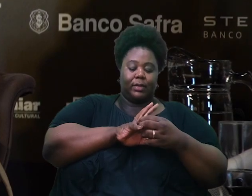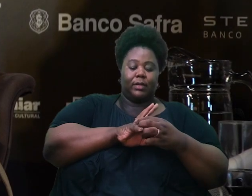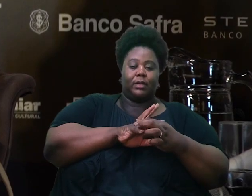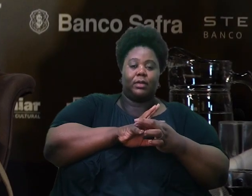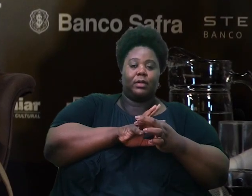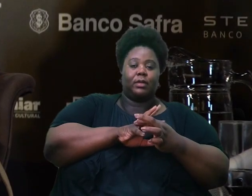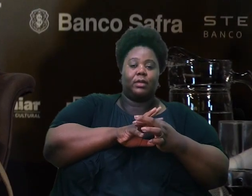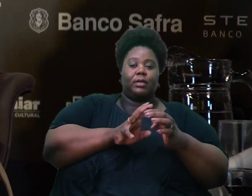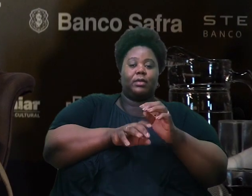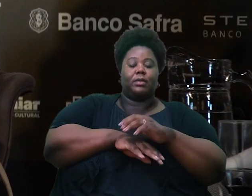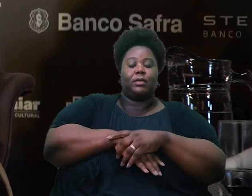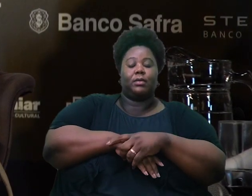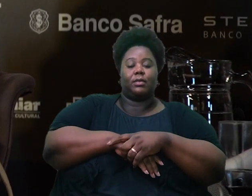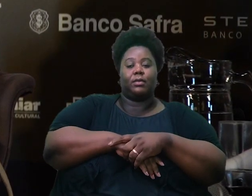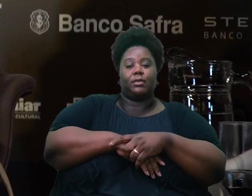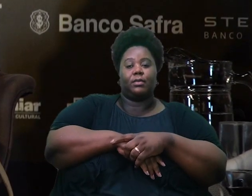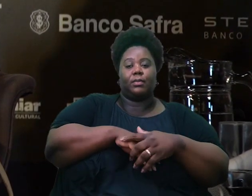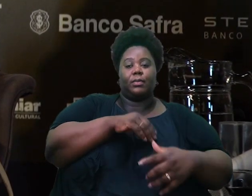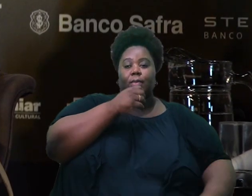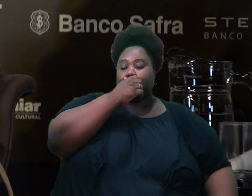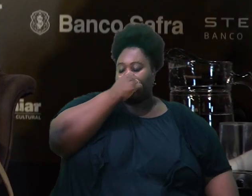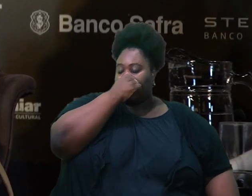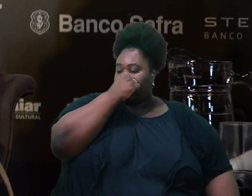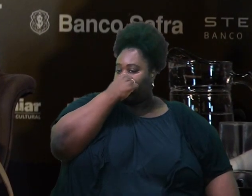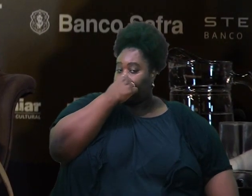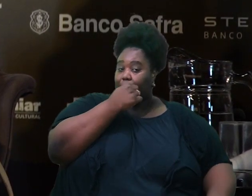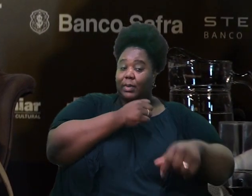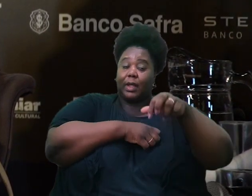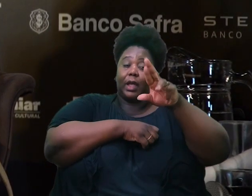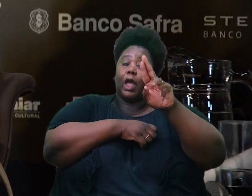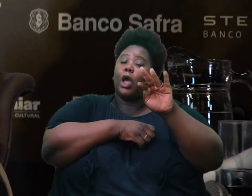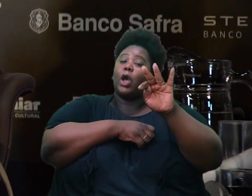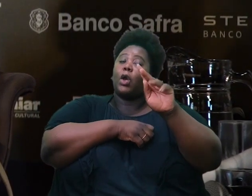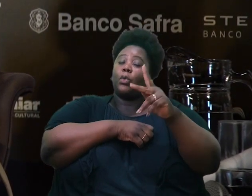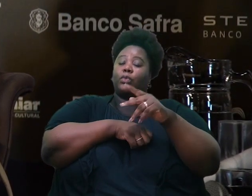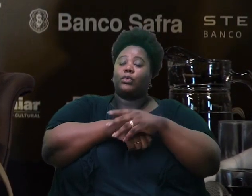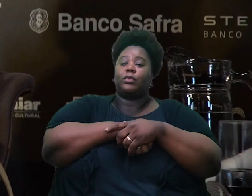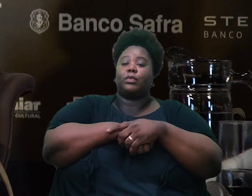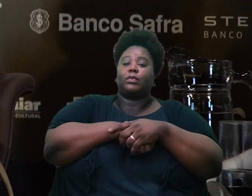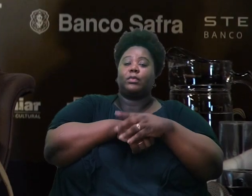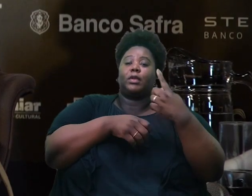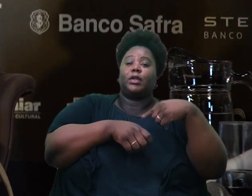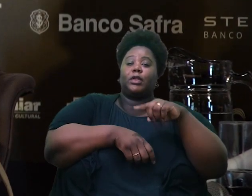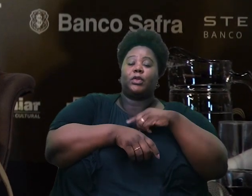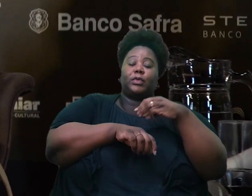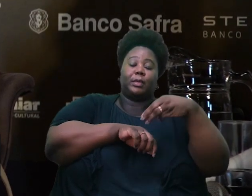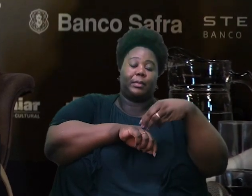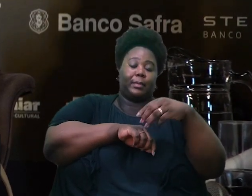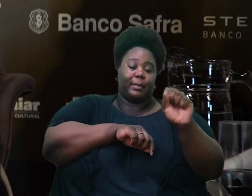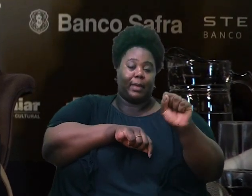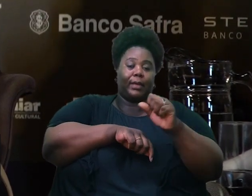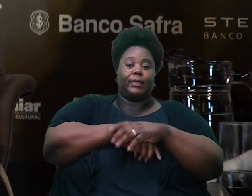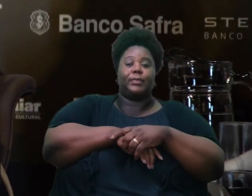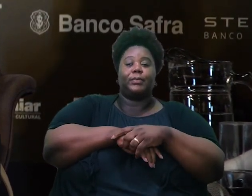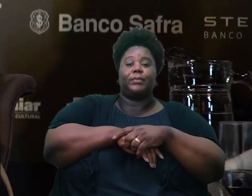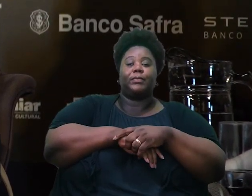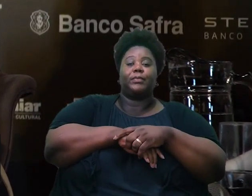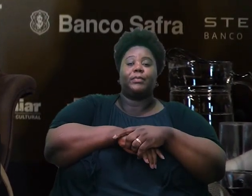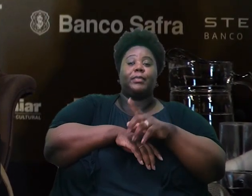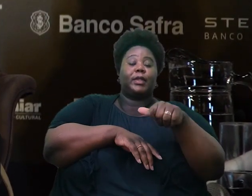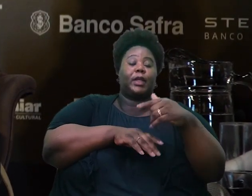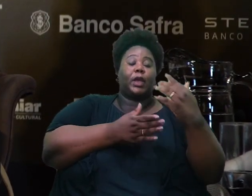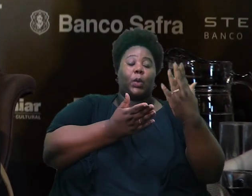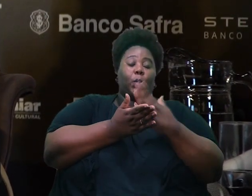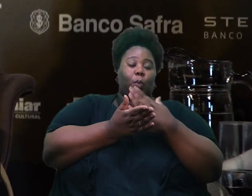em uma sombra, da Ruth de Souza, né? Nossa grande mestre. E esse livro